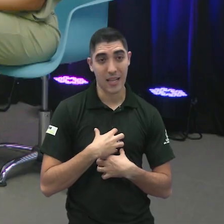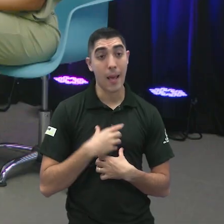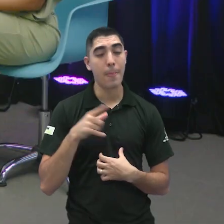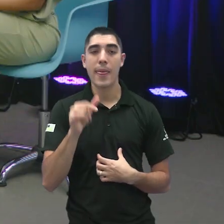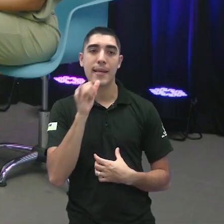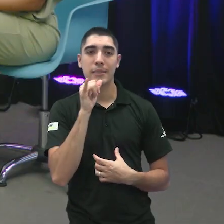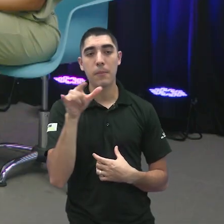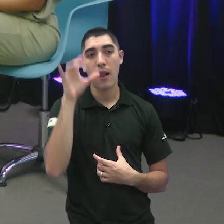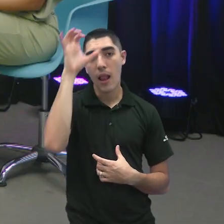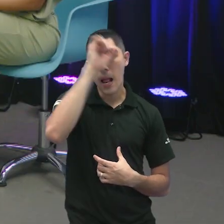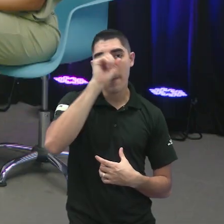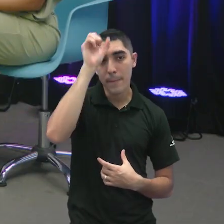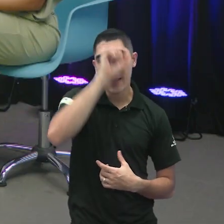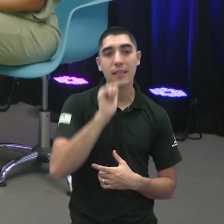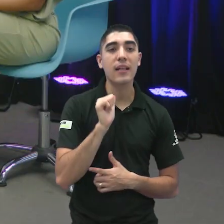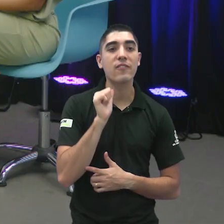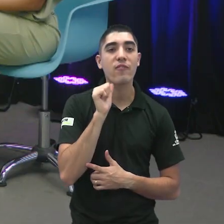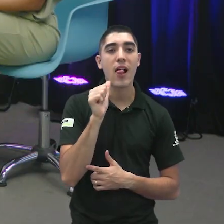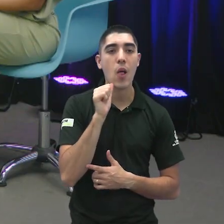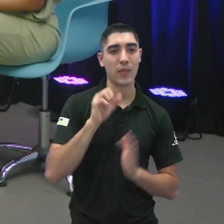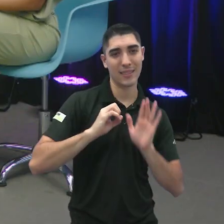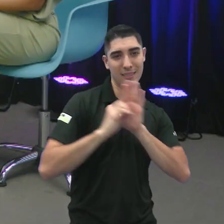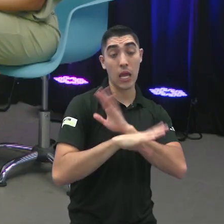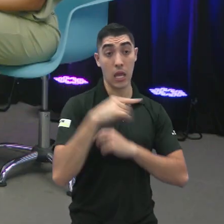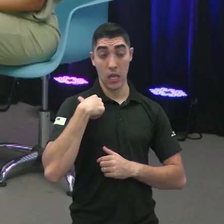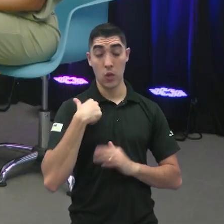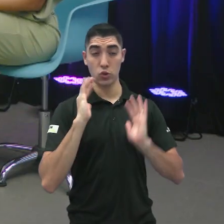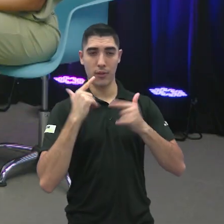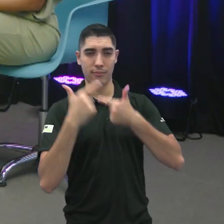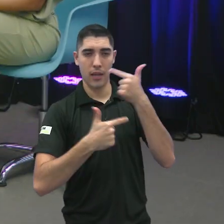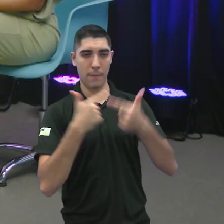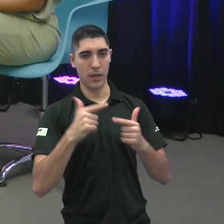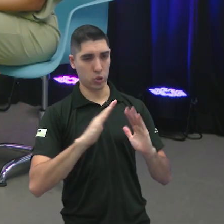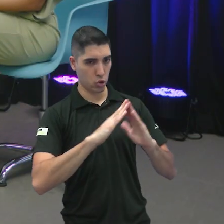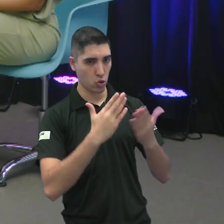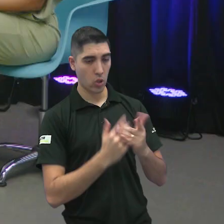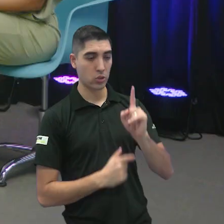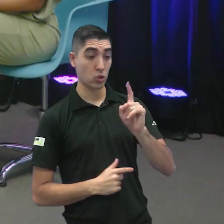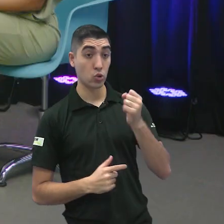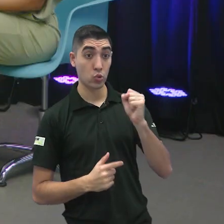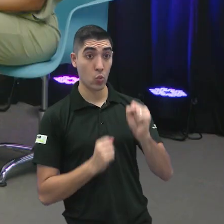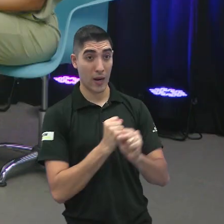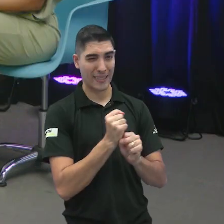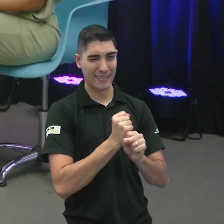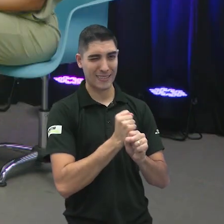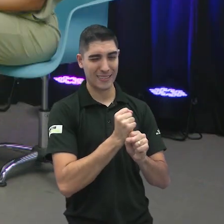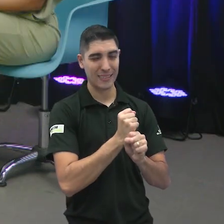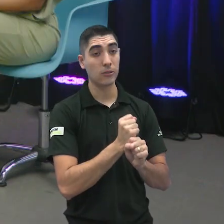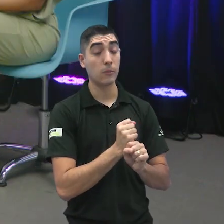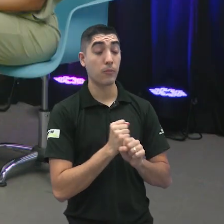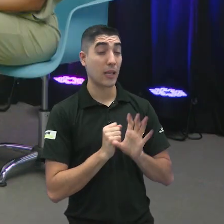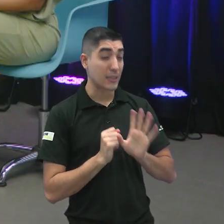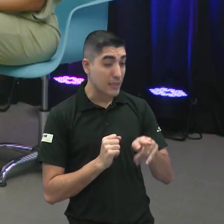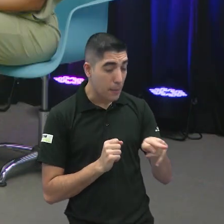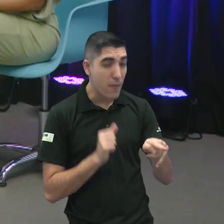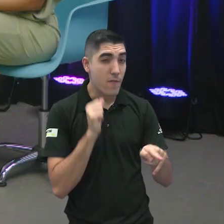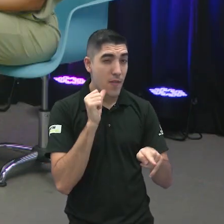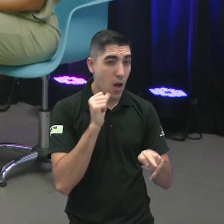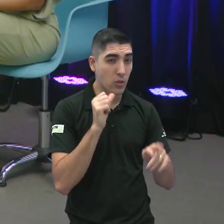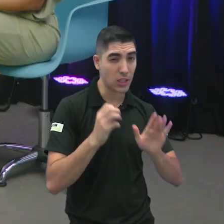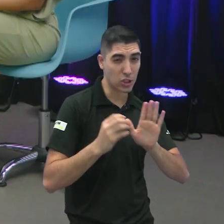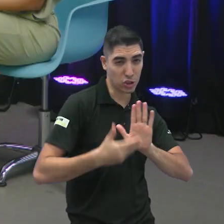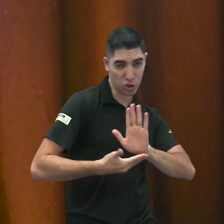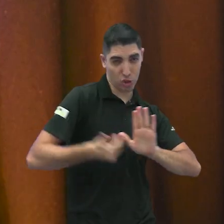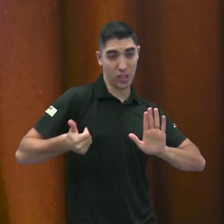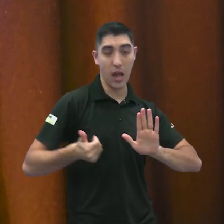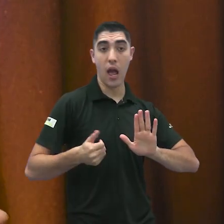processo de desfraude que está nesse período aí. Eu trabalhei em escola por 18 anos e a gente tinha muito cuidado nesse período porque impacta